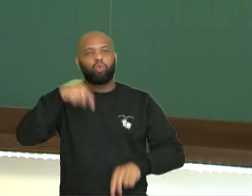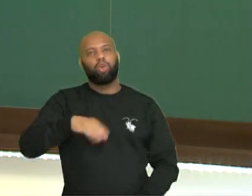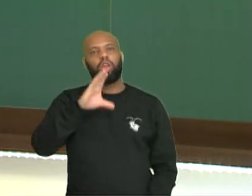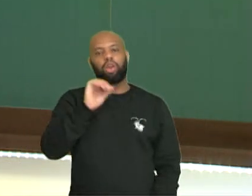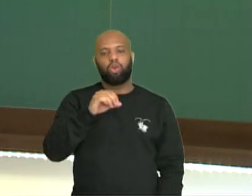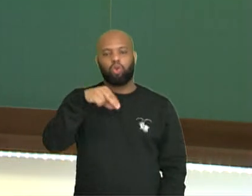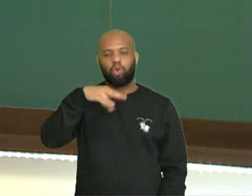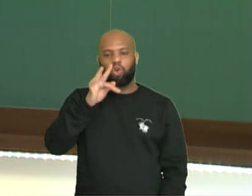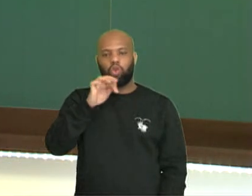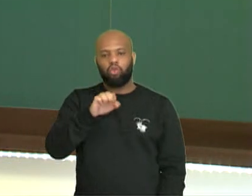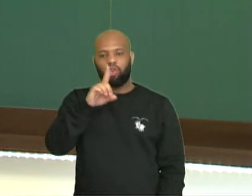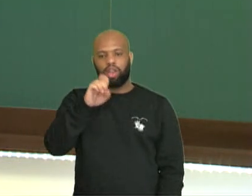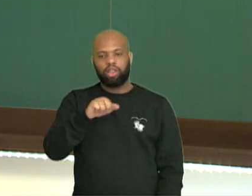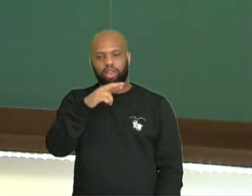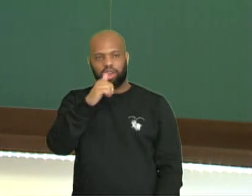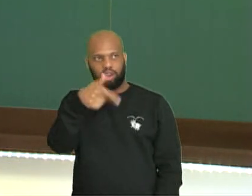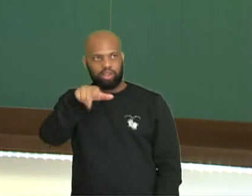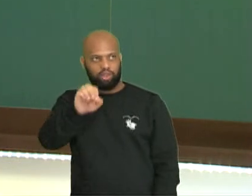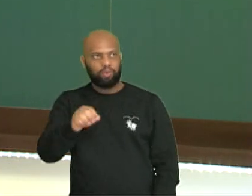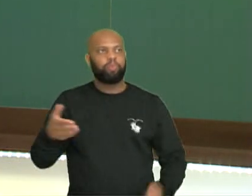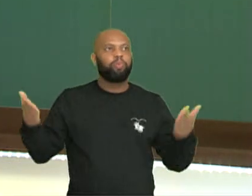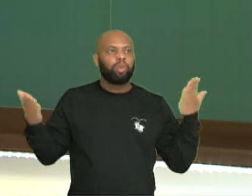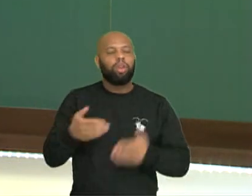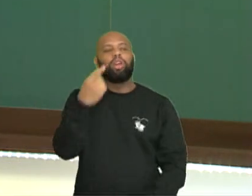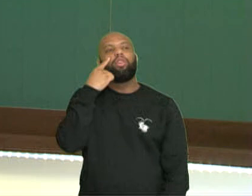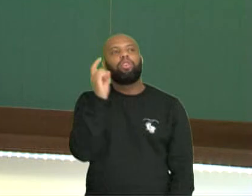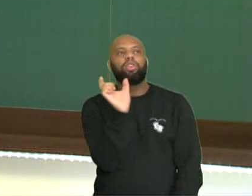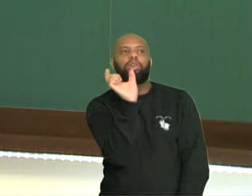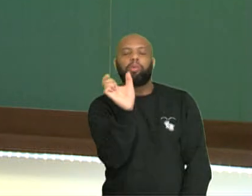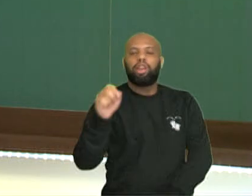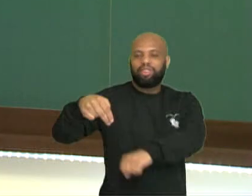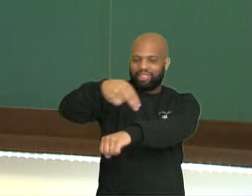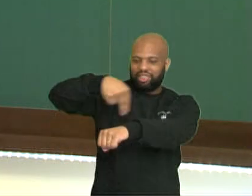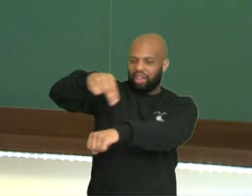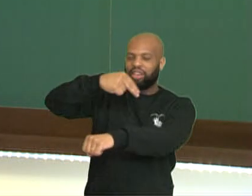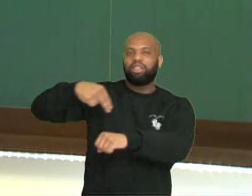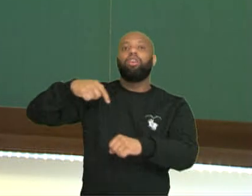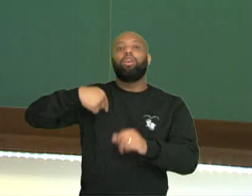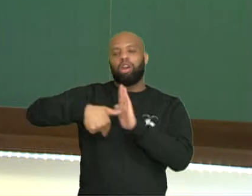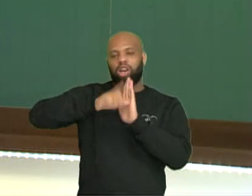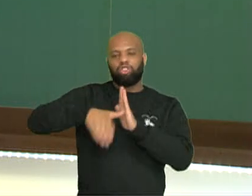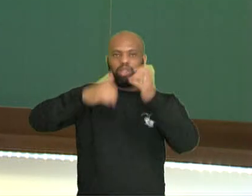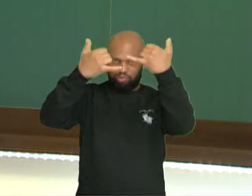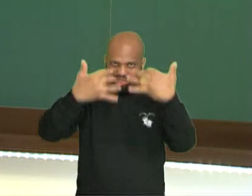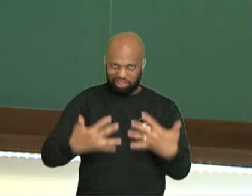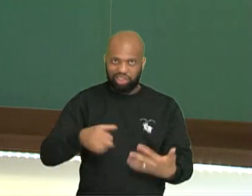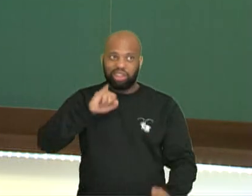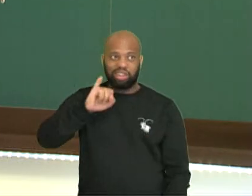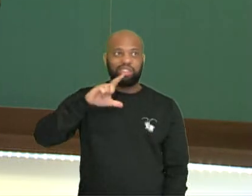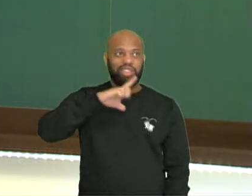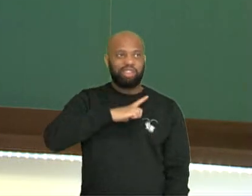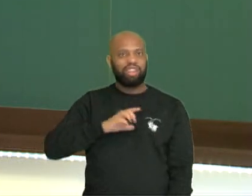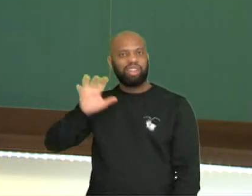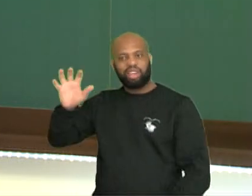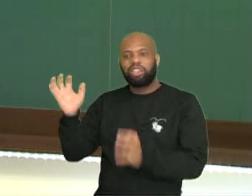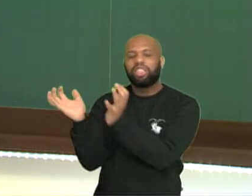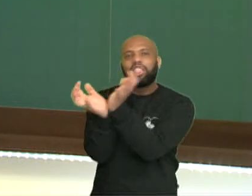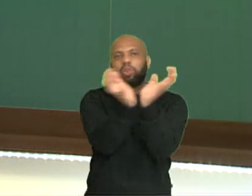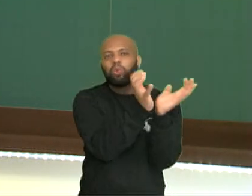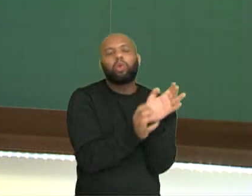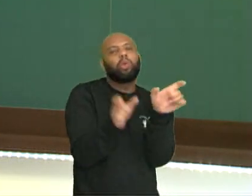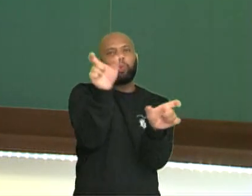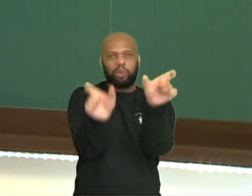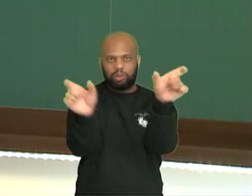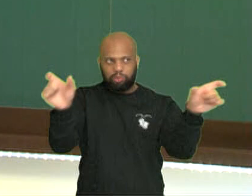confederação. Nesse quesito agora vamos observar a palavra nação, que eu já antecipei. Então quando nós temos este conjunto de